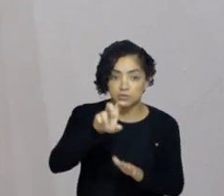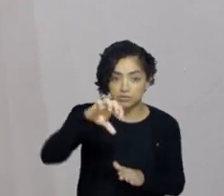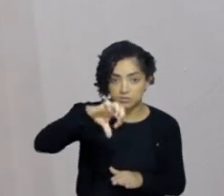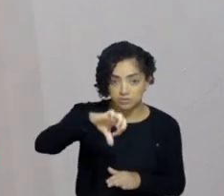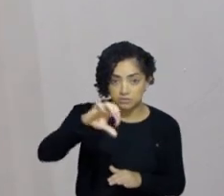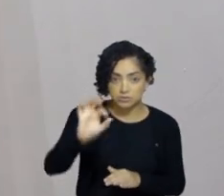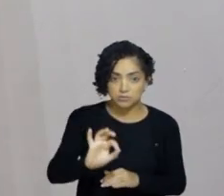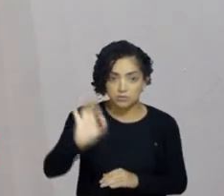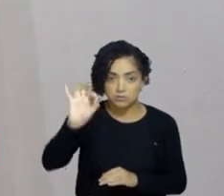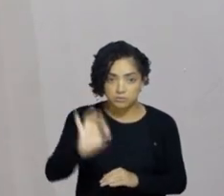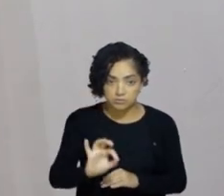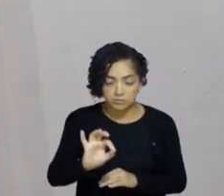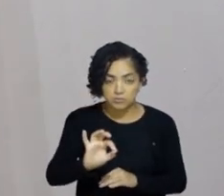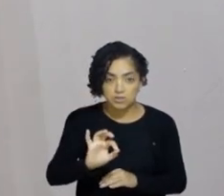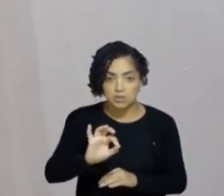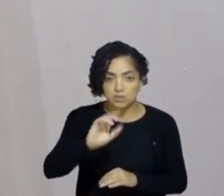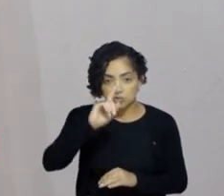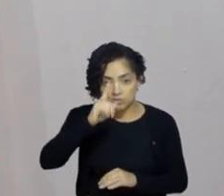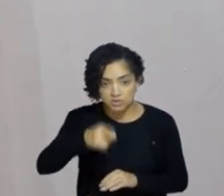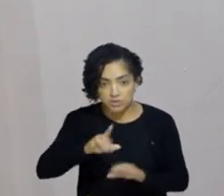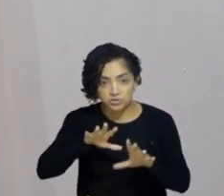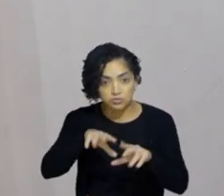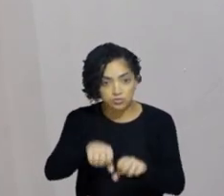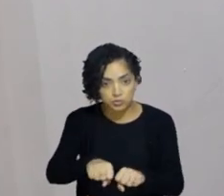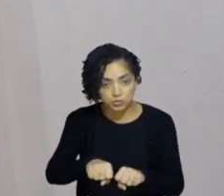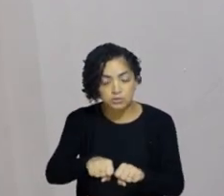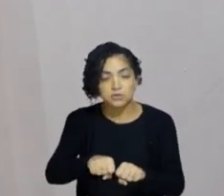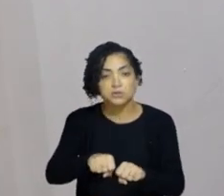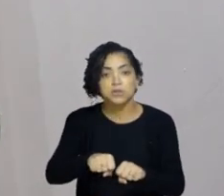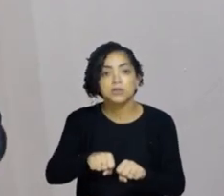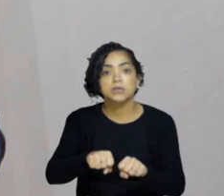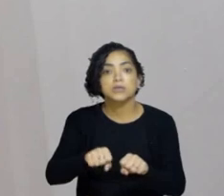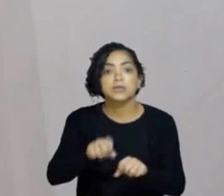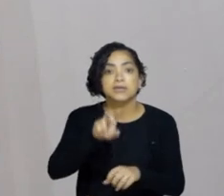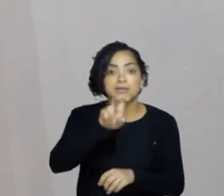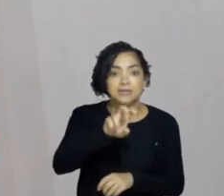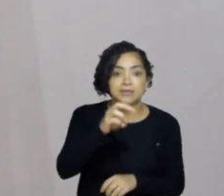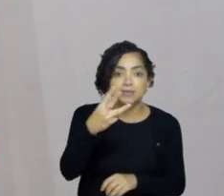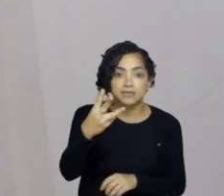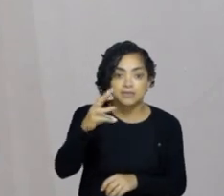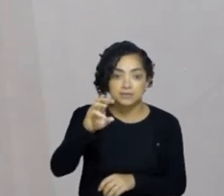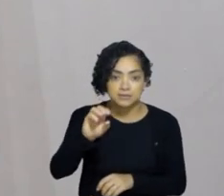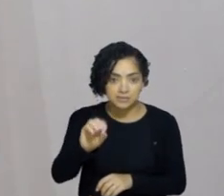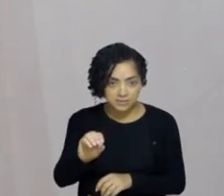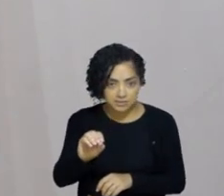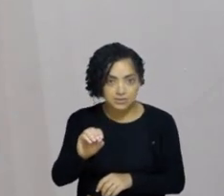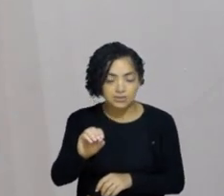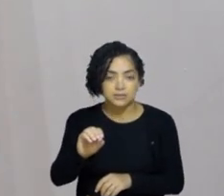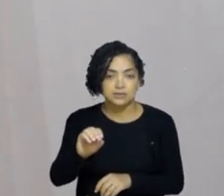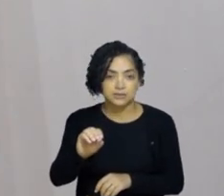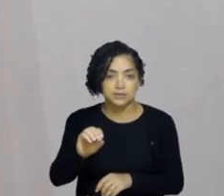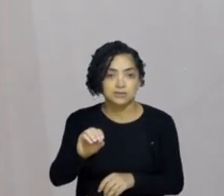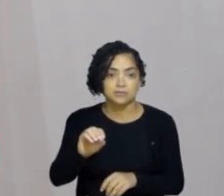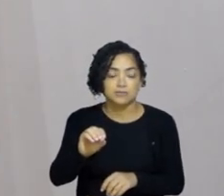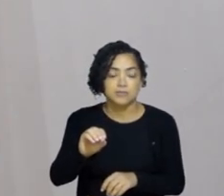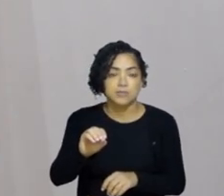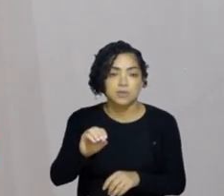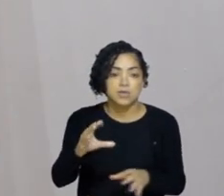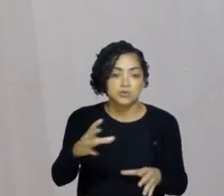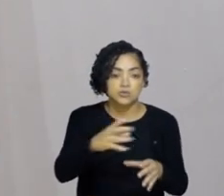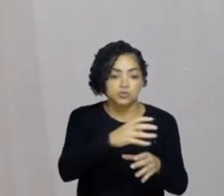de mandados de busca e apreensão cumpridos. Foram 530 operações policiais em Santa Catarina no ano